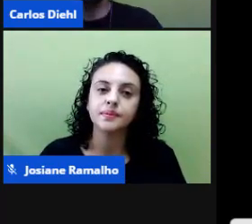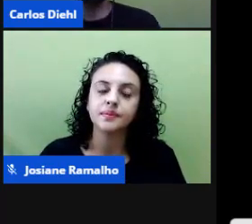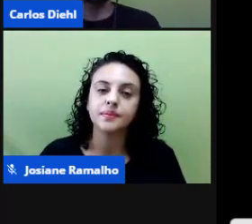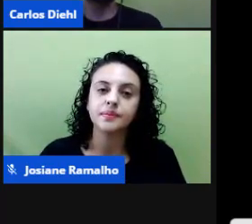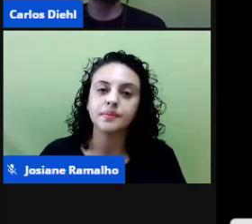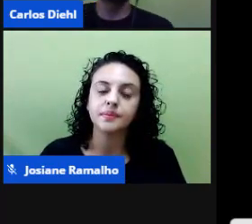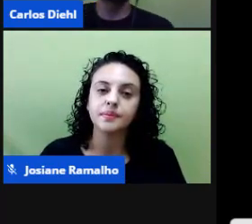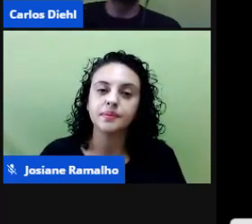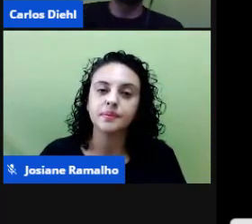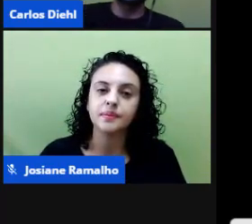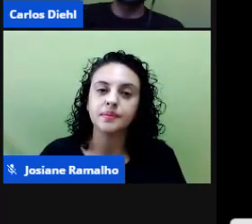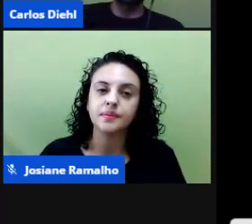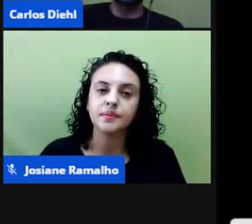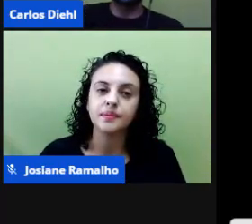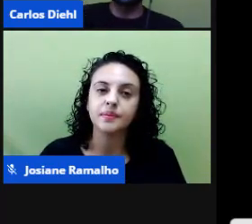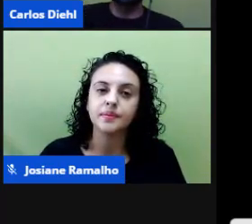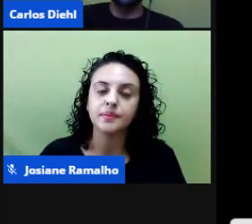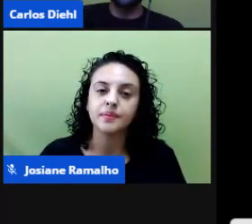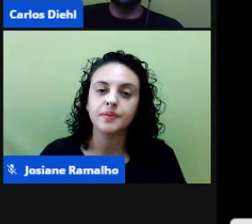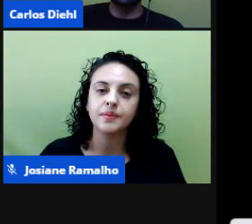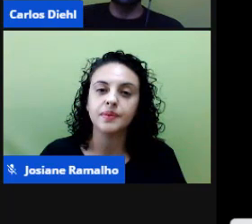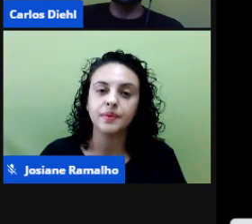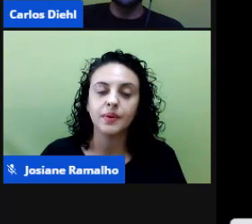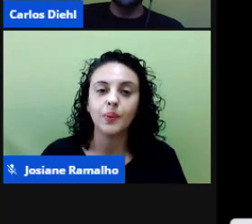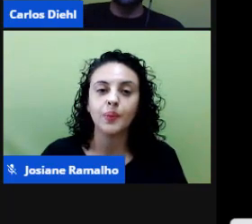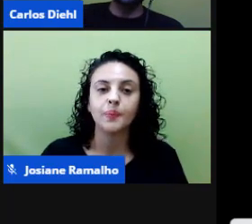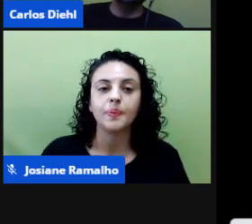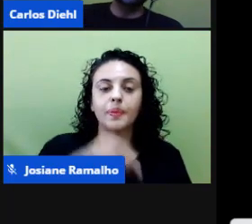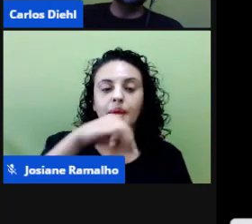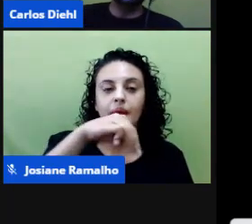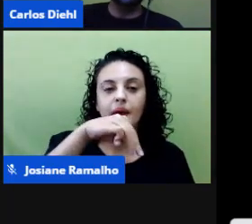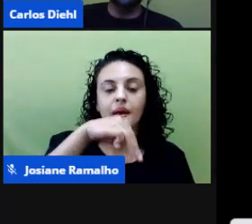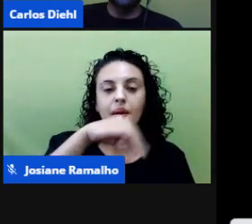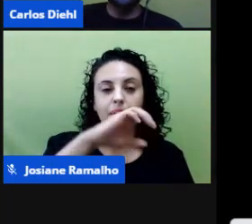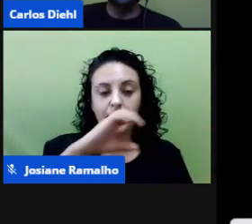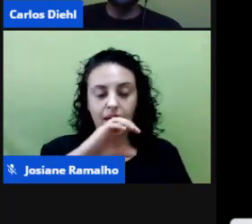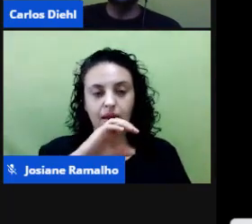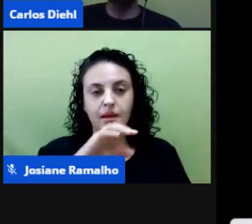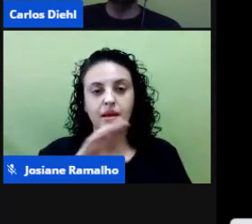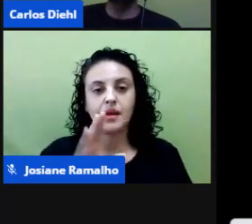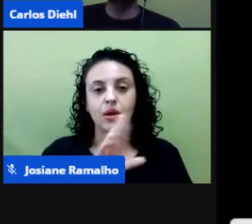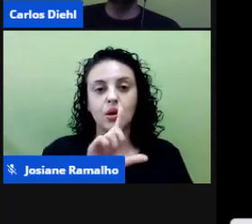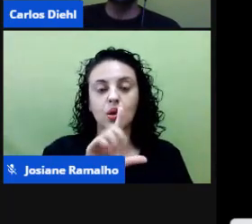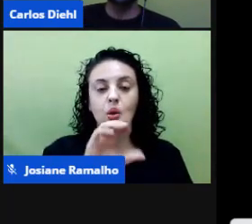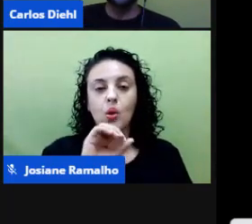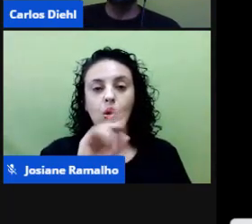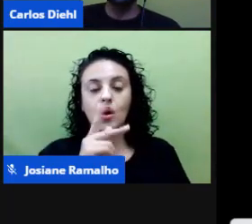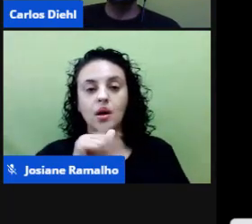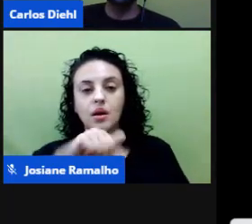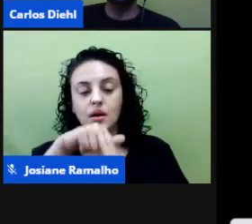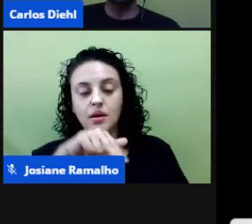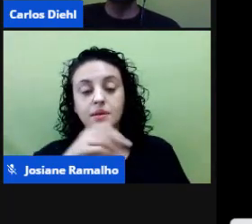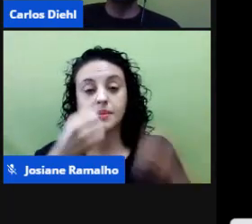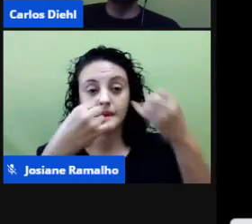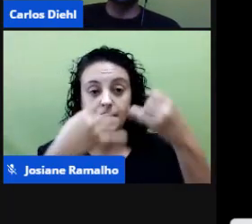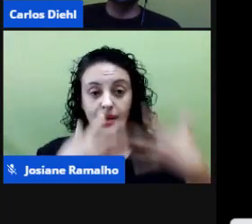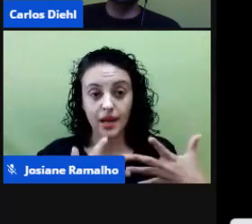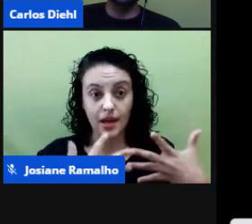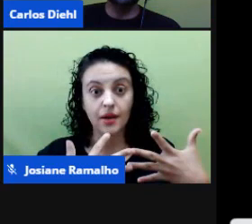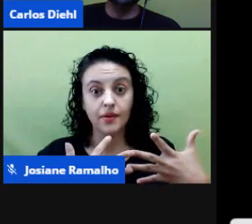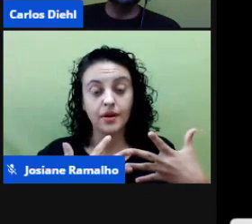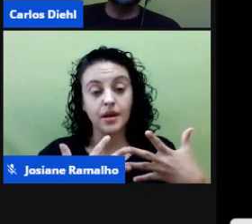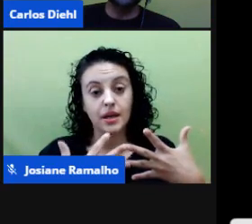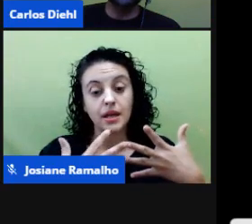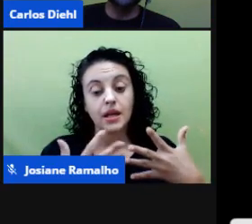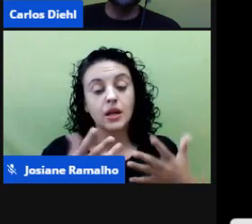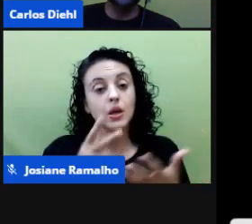Então, o McLuhan, ele falava que a gente estamos nos aproximando rapidamente da fase